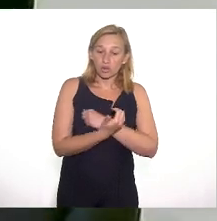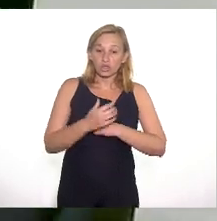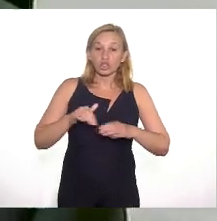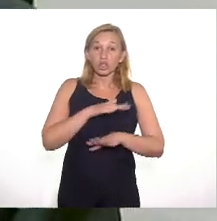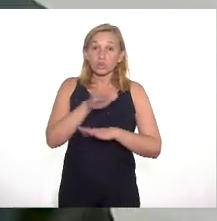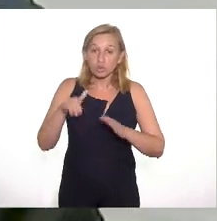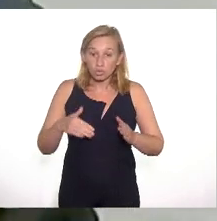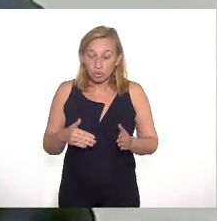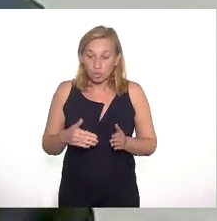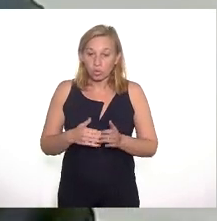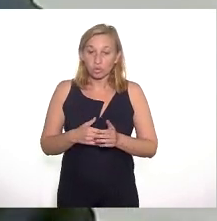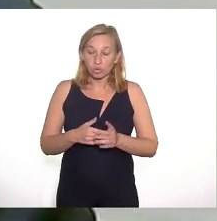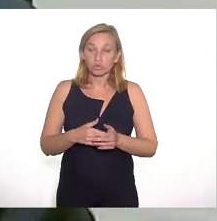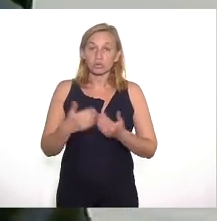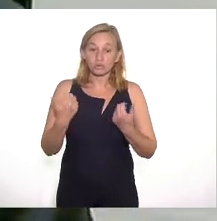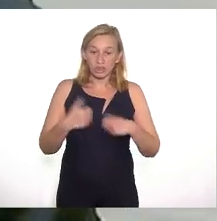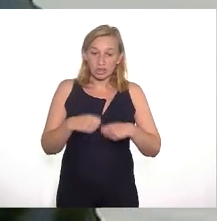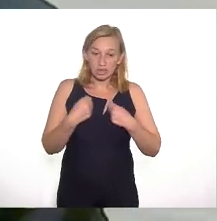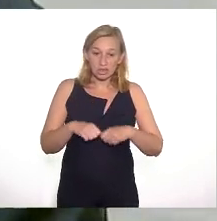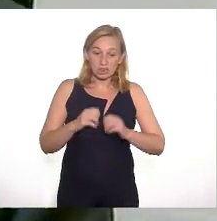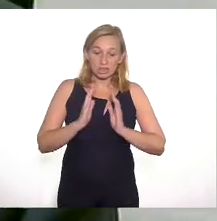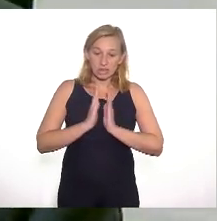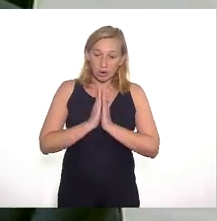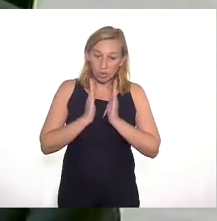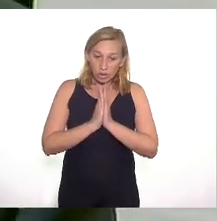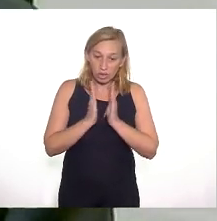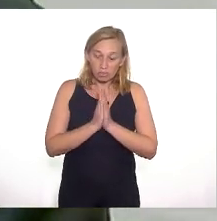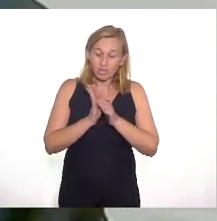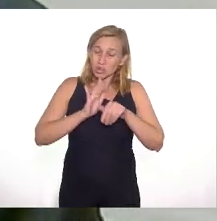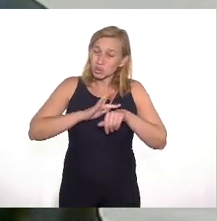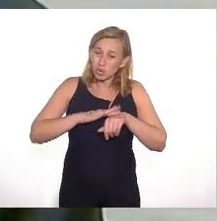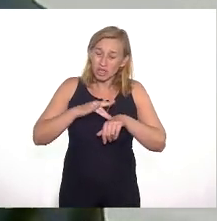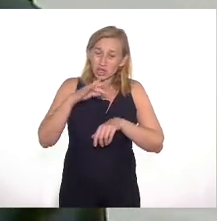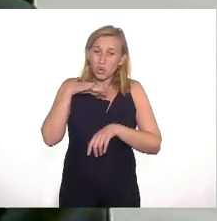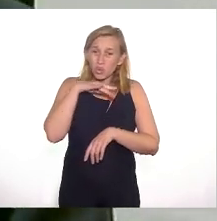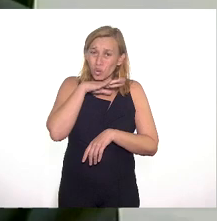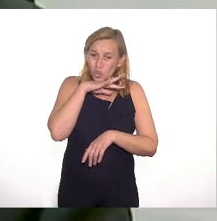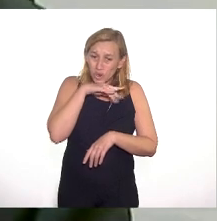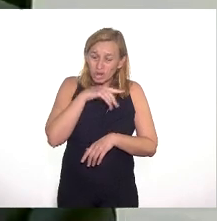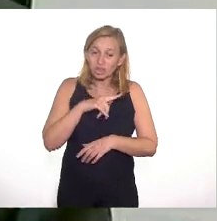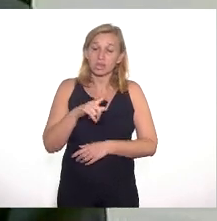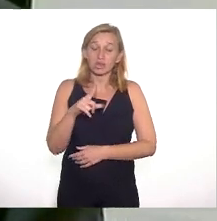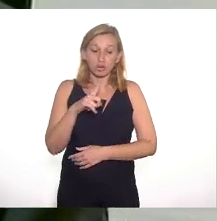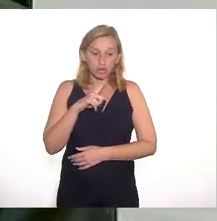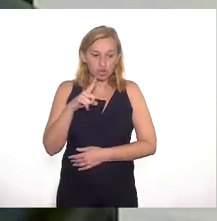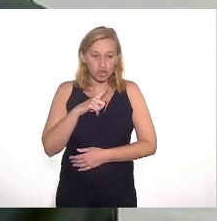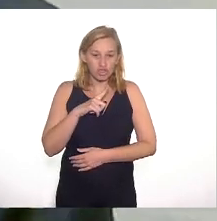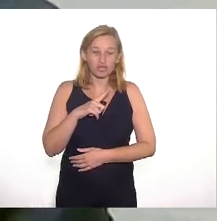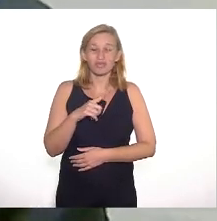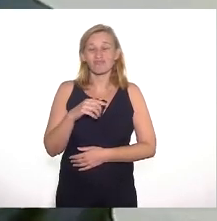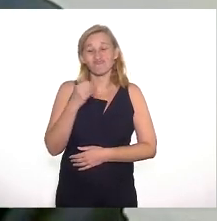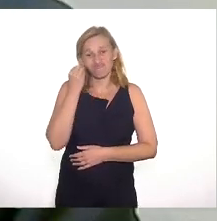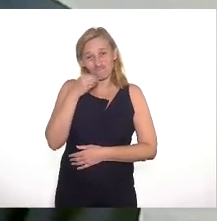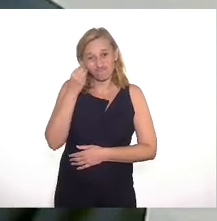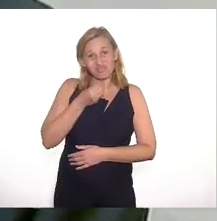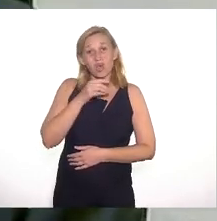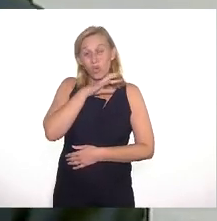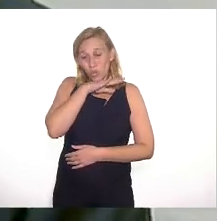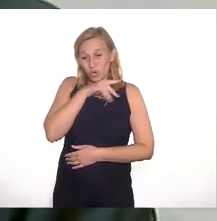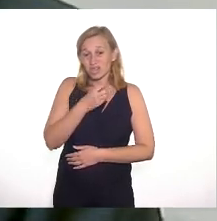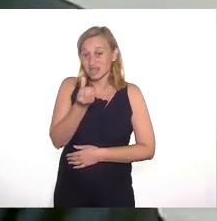e todas que estão sofrendo dessa maldita doença, a qual eu tive uma péssima experiência, ficar